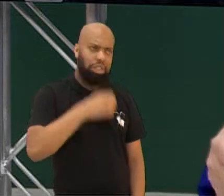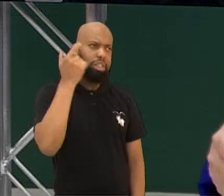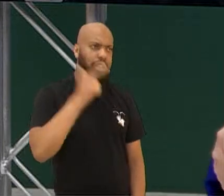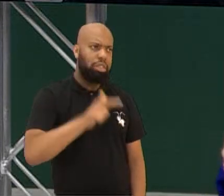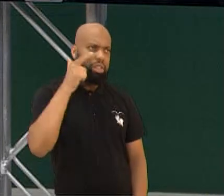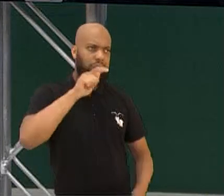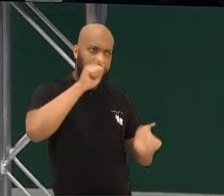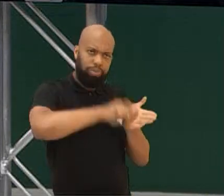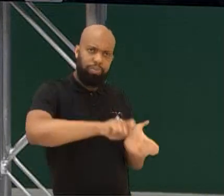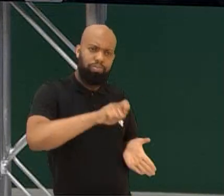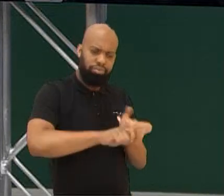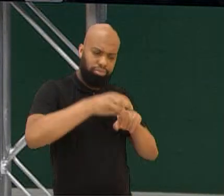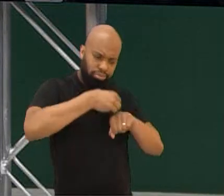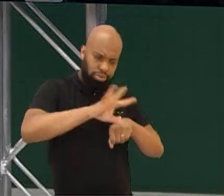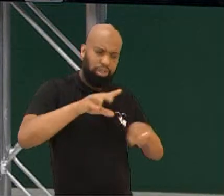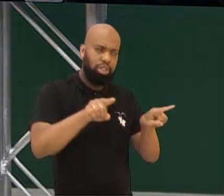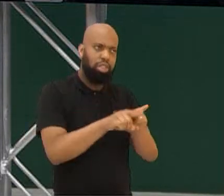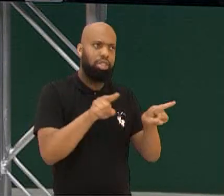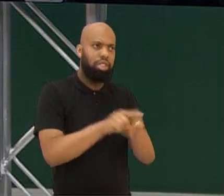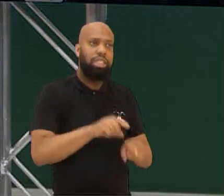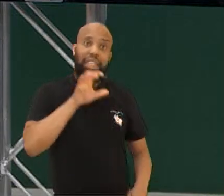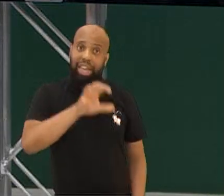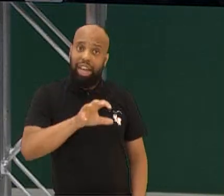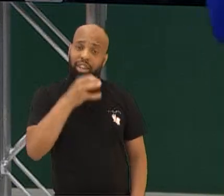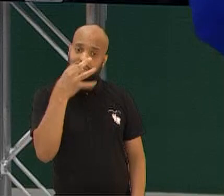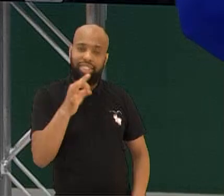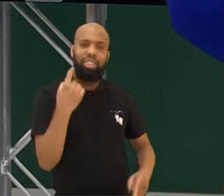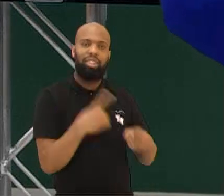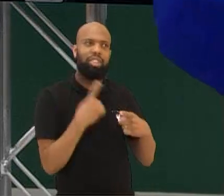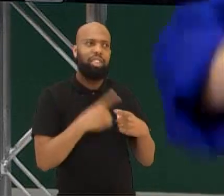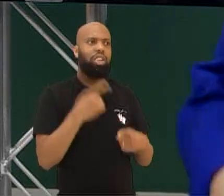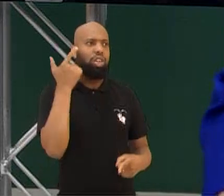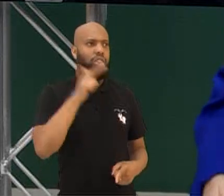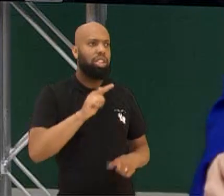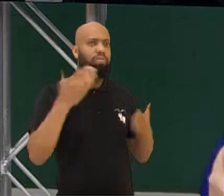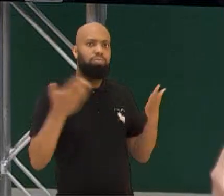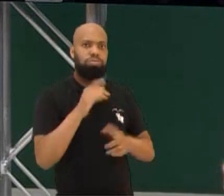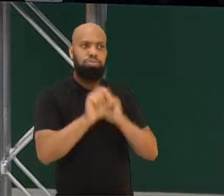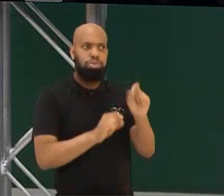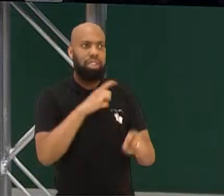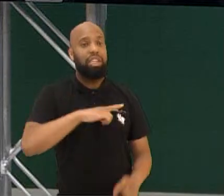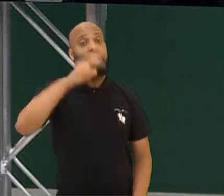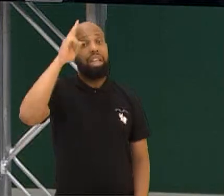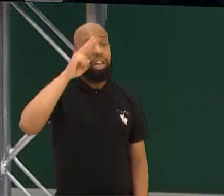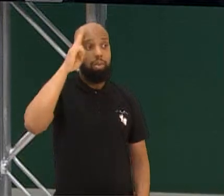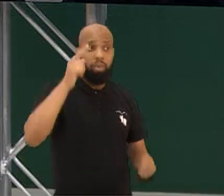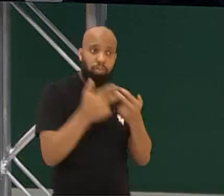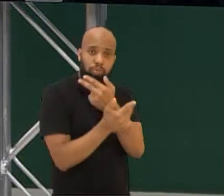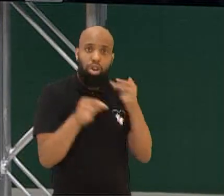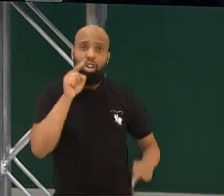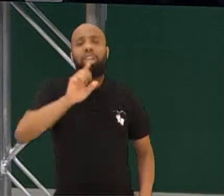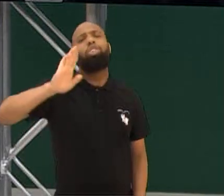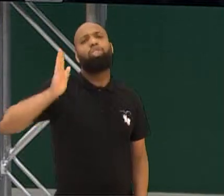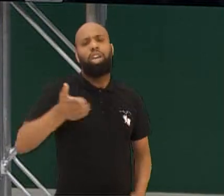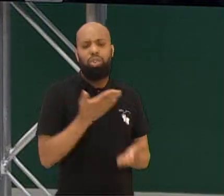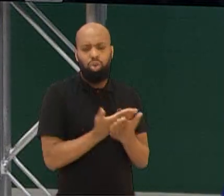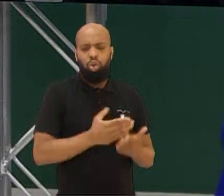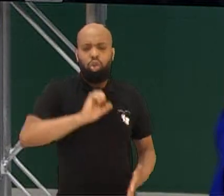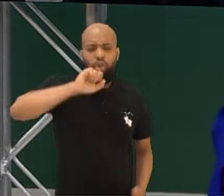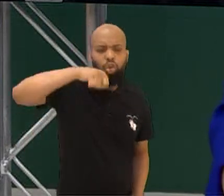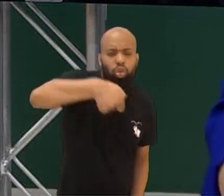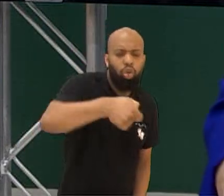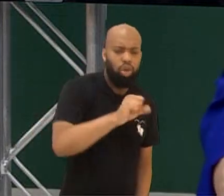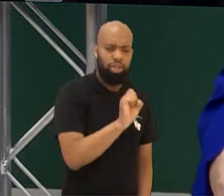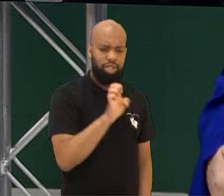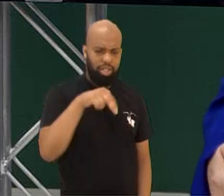conseguindo anotar as dicas. Isso mesmo, pessoal. A gente vai dando aqui, lembra que a gente está aqui, ó, relembrando coisas que vocês já viram sobre o seno e